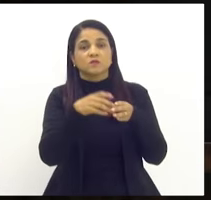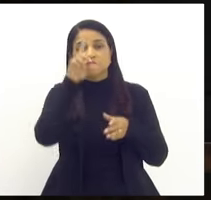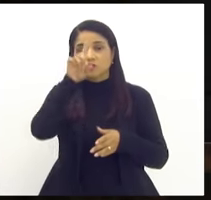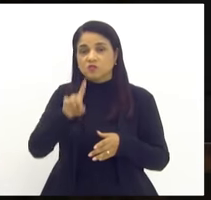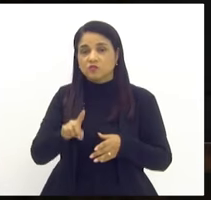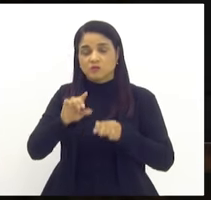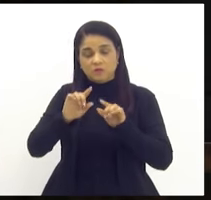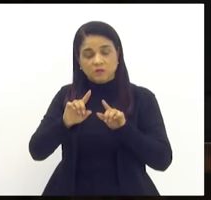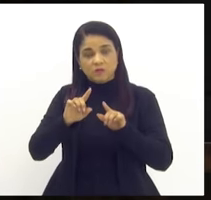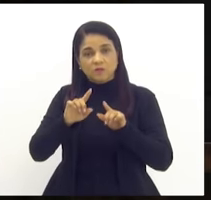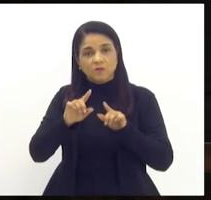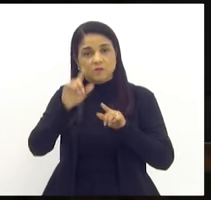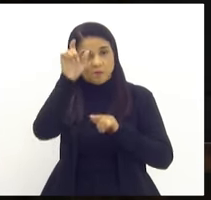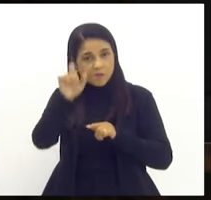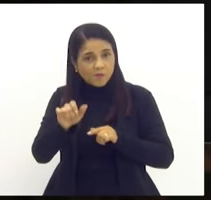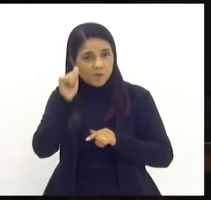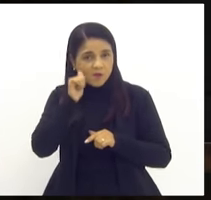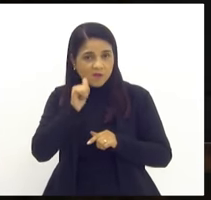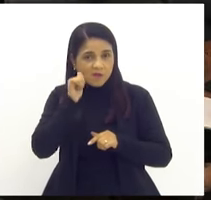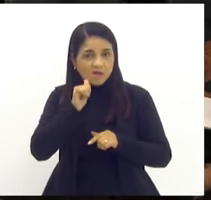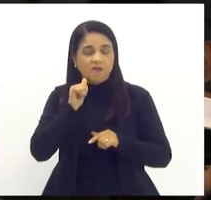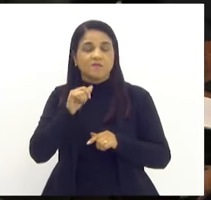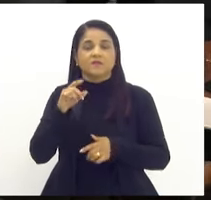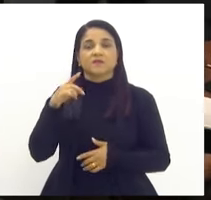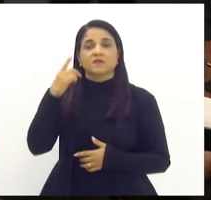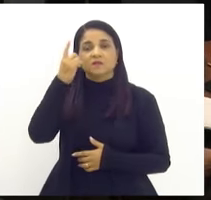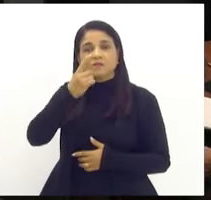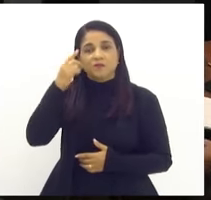mulher deputada Renata